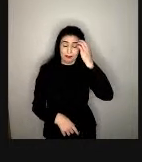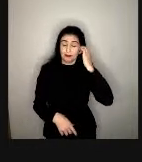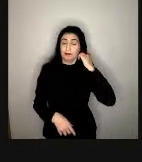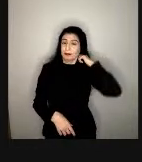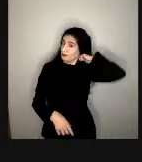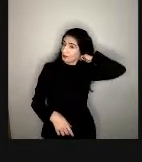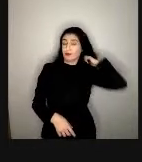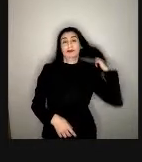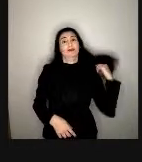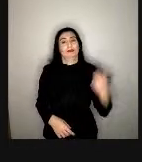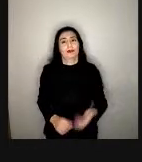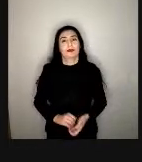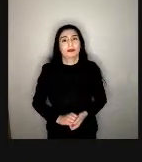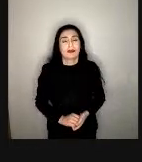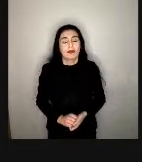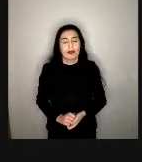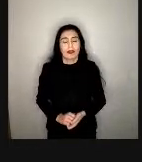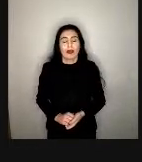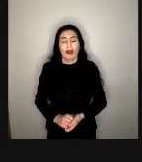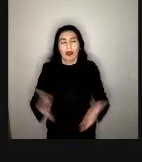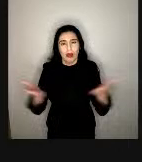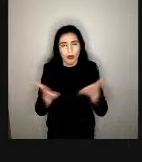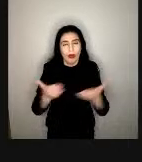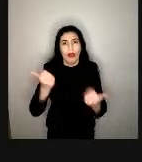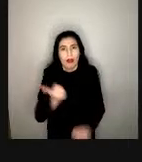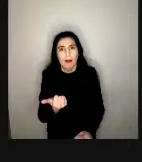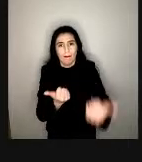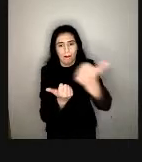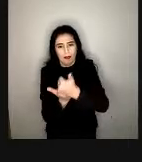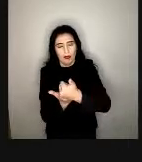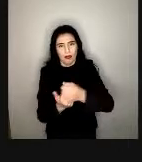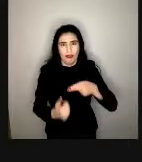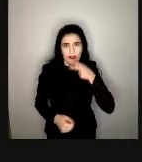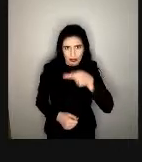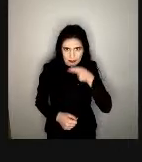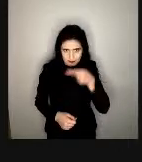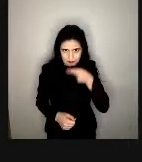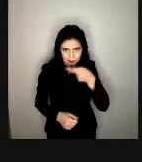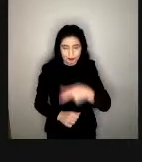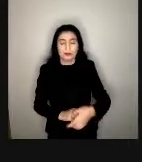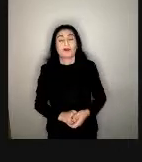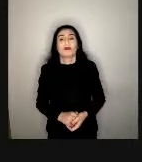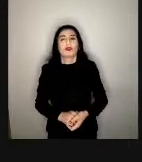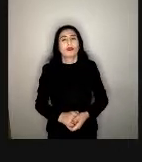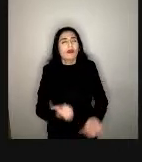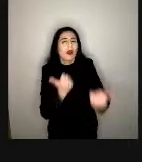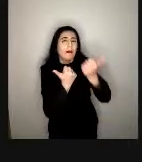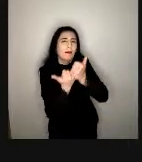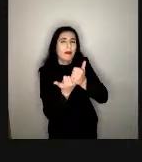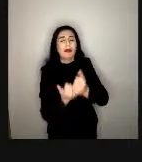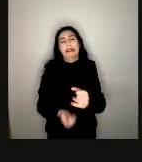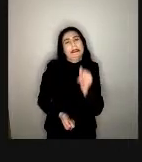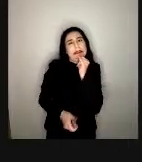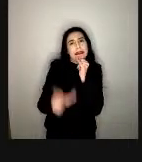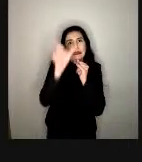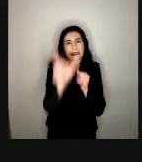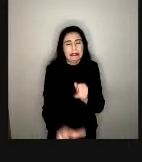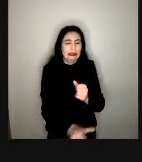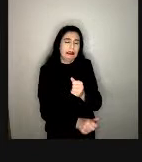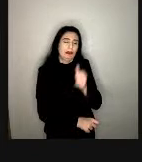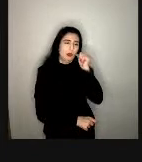E falando agora do apoio, então eu queria focar essa questão, por exemplo, a Alessandra. A